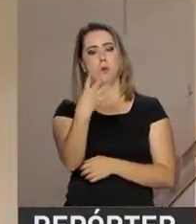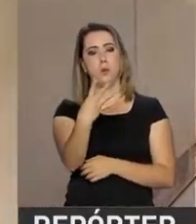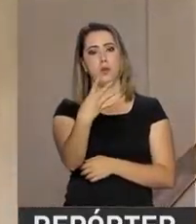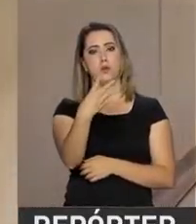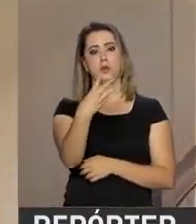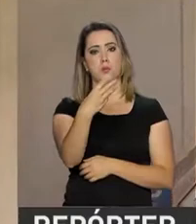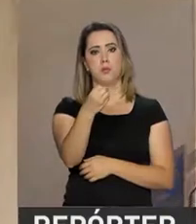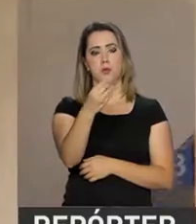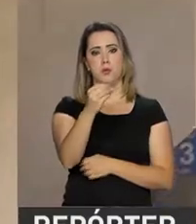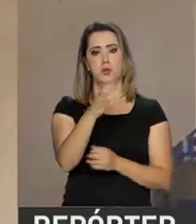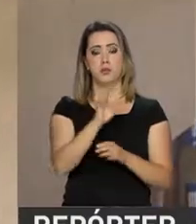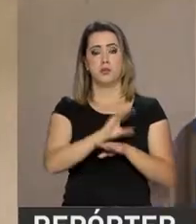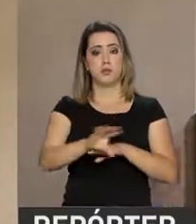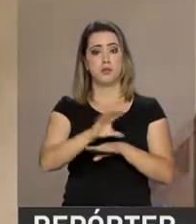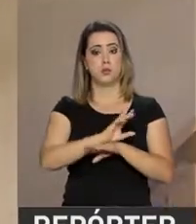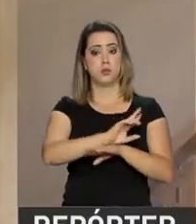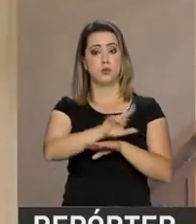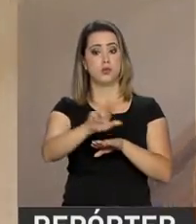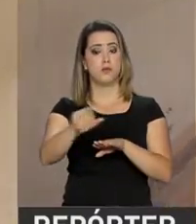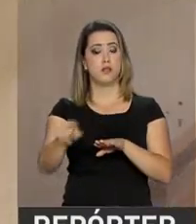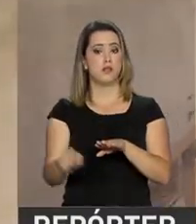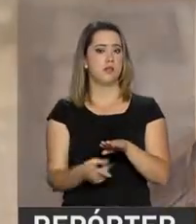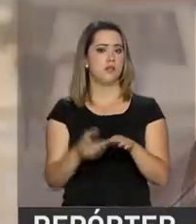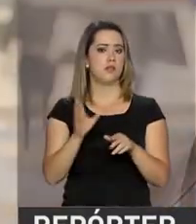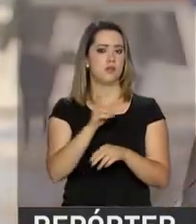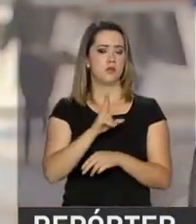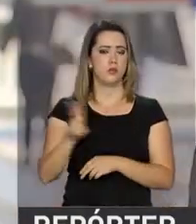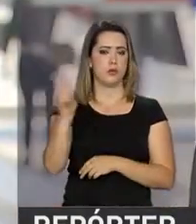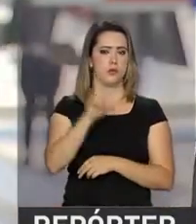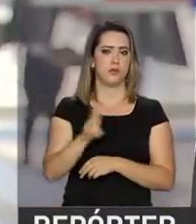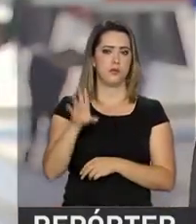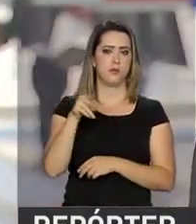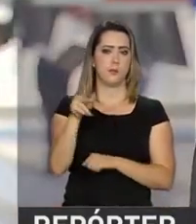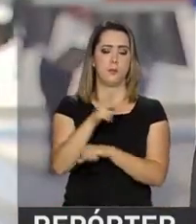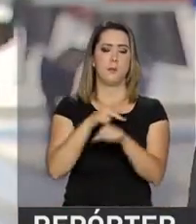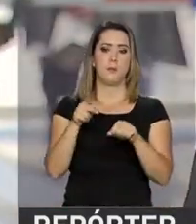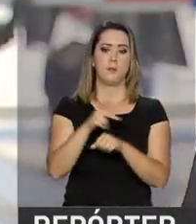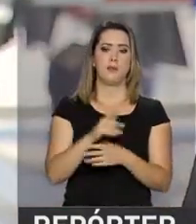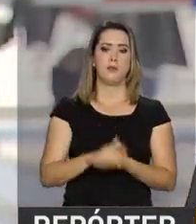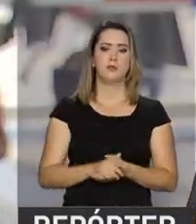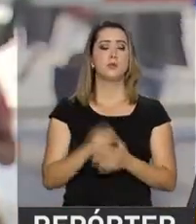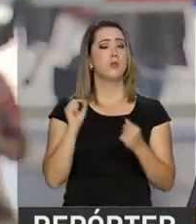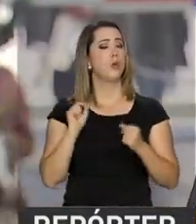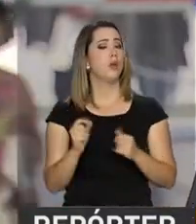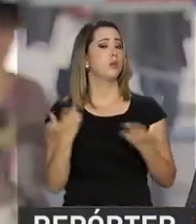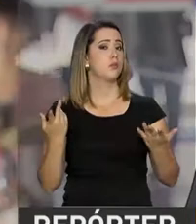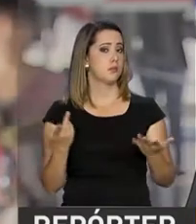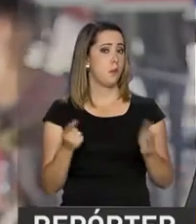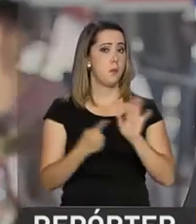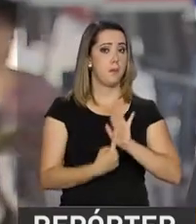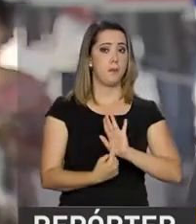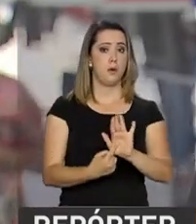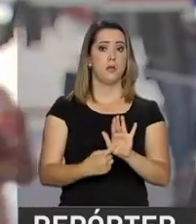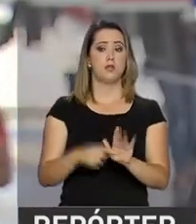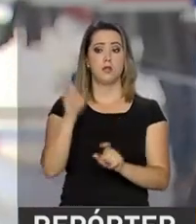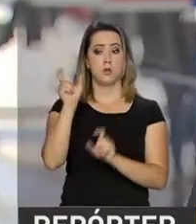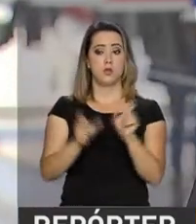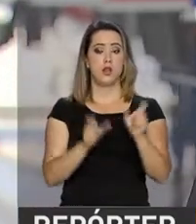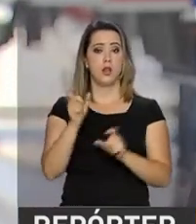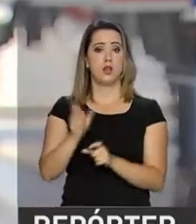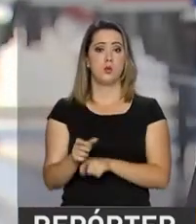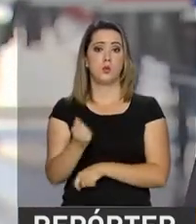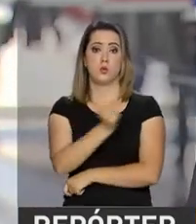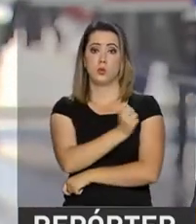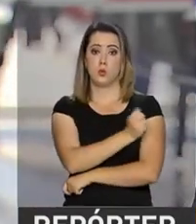de quase mil instituições de ensino superior de todo o país os dados do enade mostram que os estudantes de famílias com renda